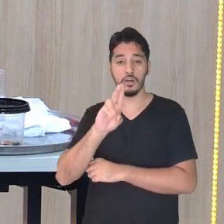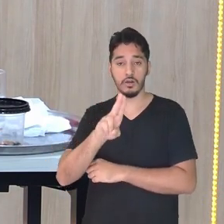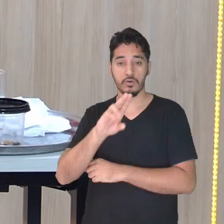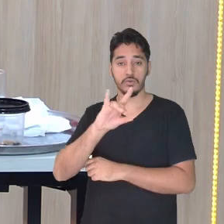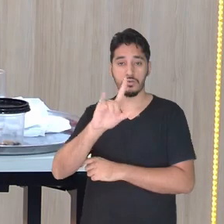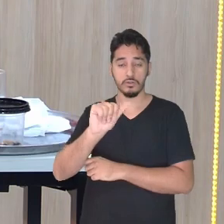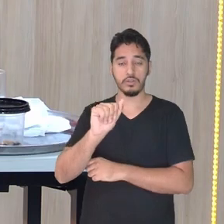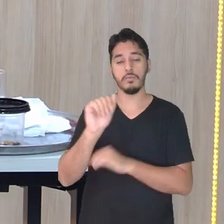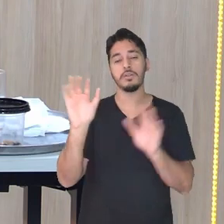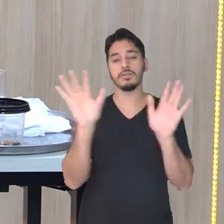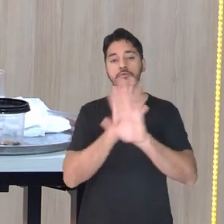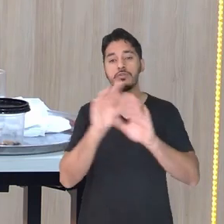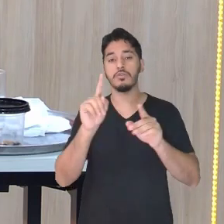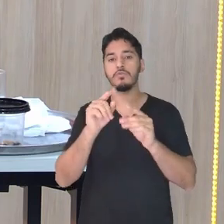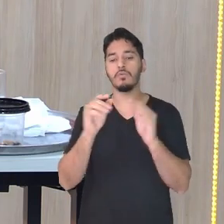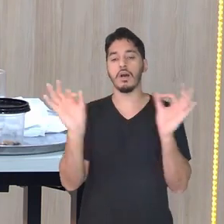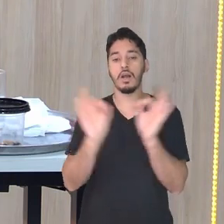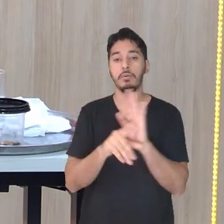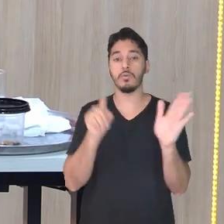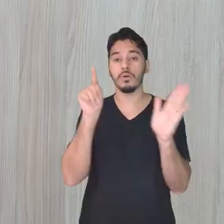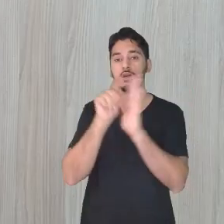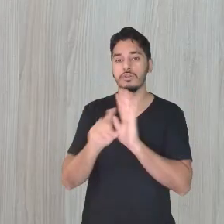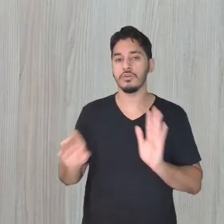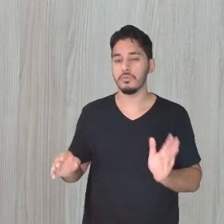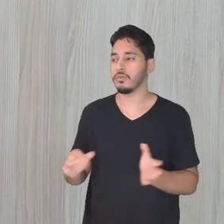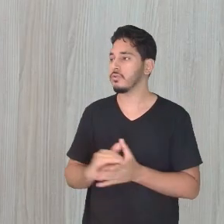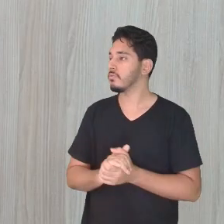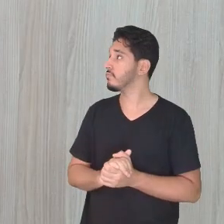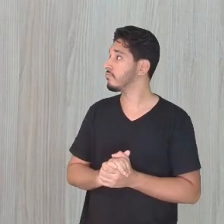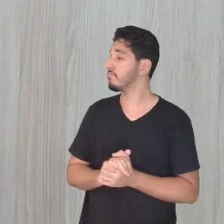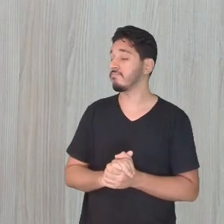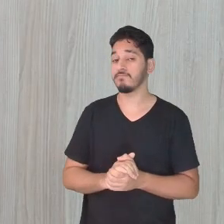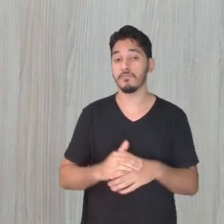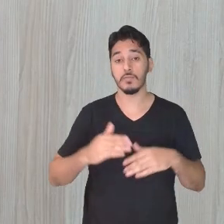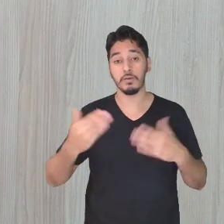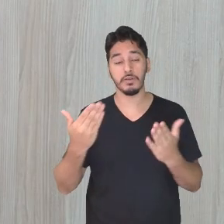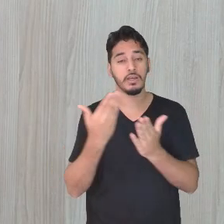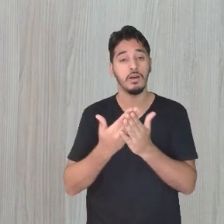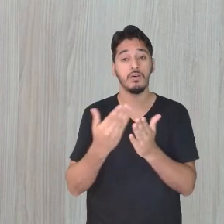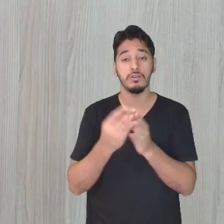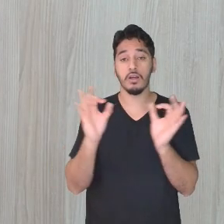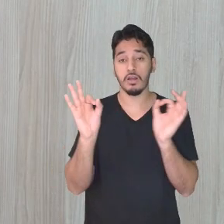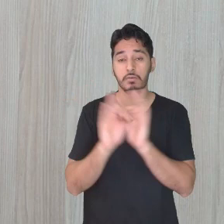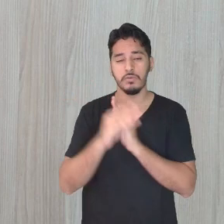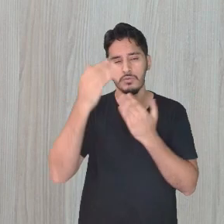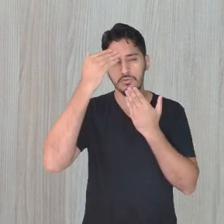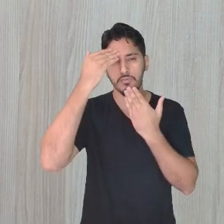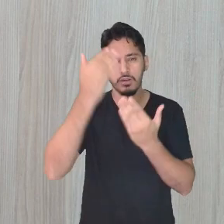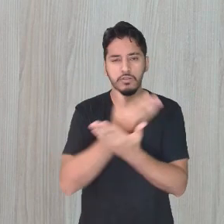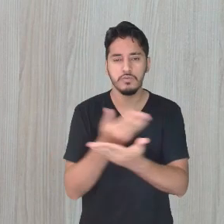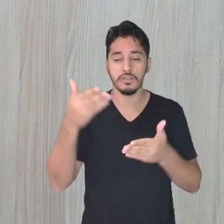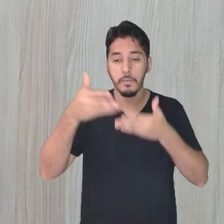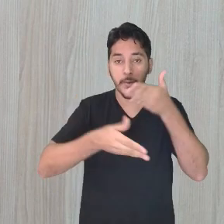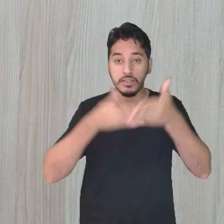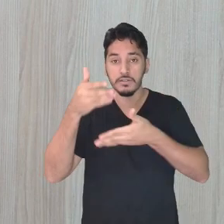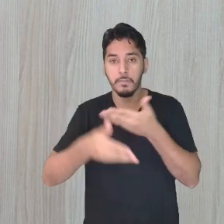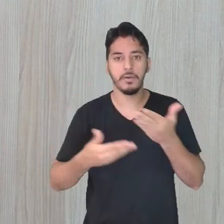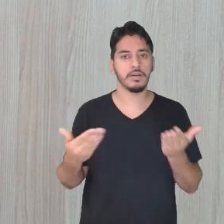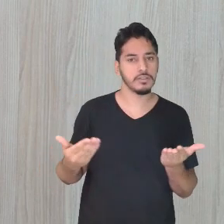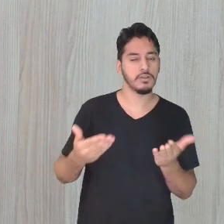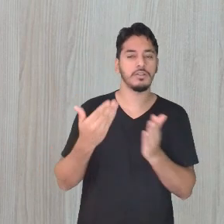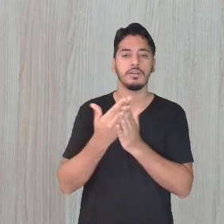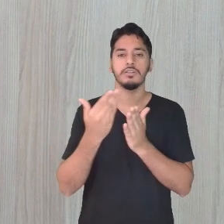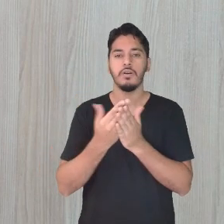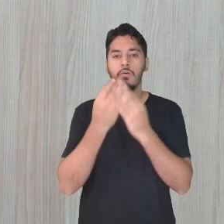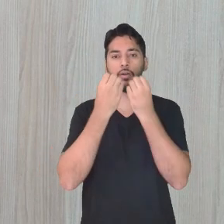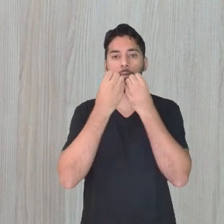vou encerrar com um questionamento. Bem, gente, nossa aula está chegando ao fim. Muito obrigada pela participação de vocês nessa aula